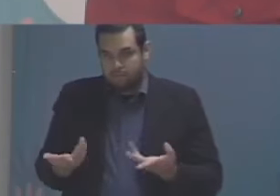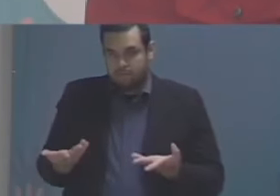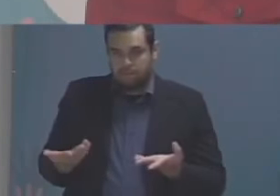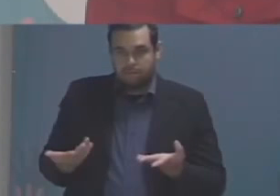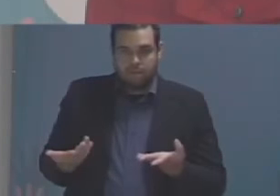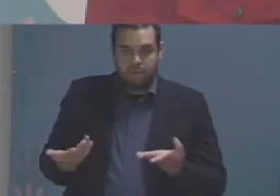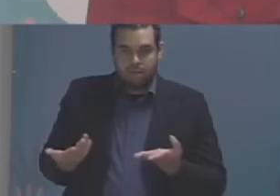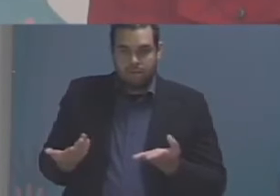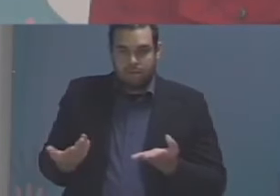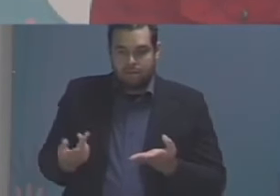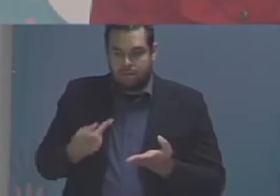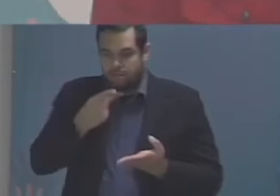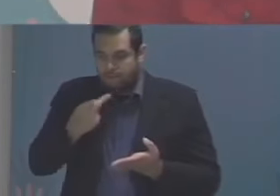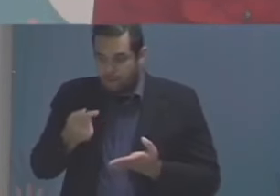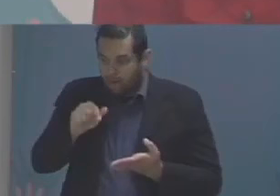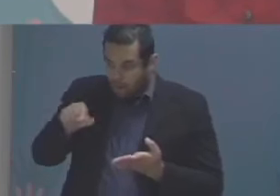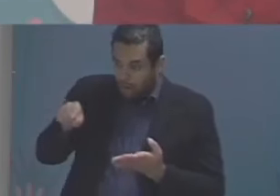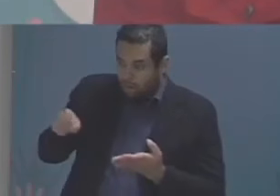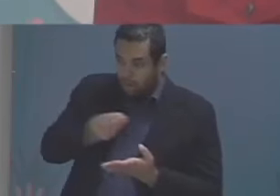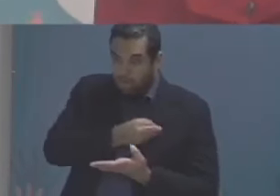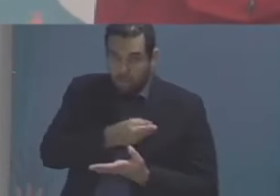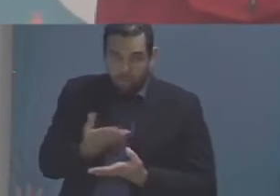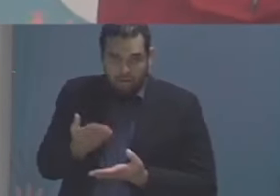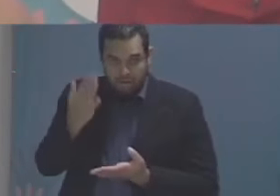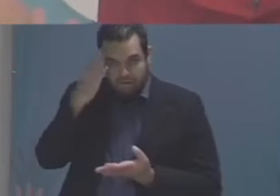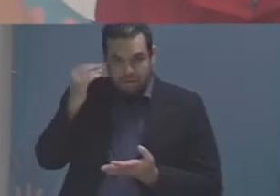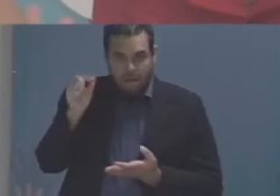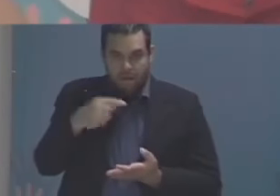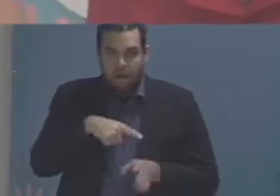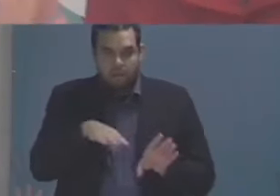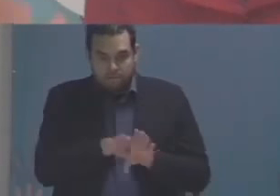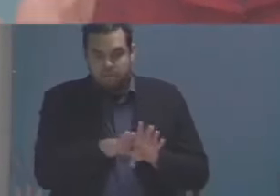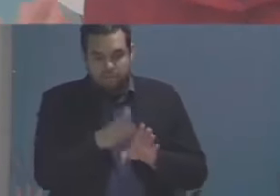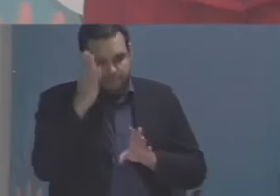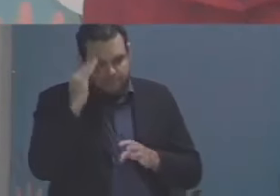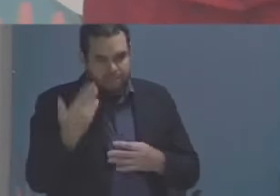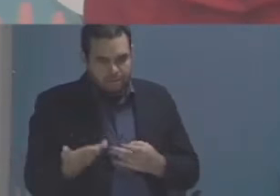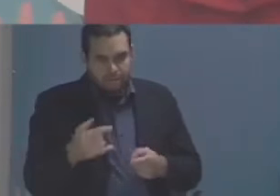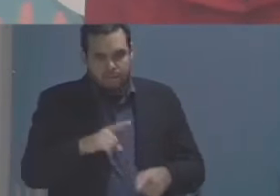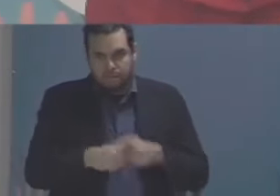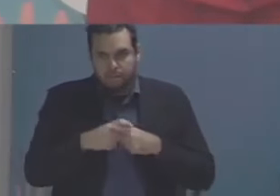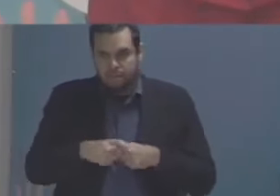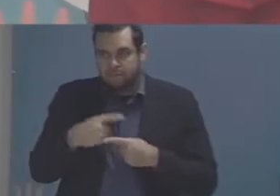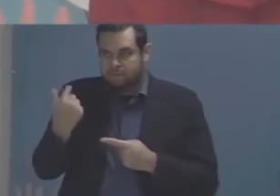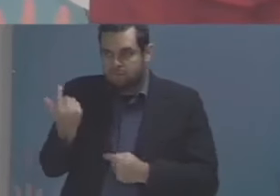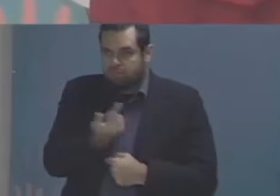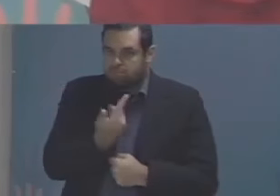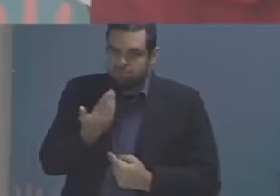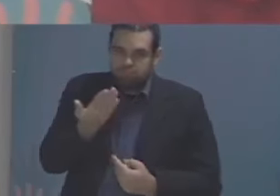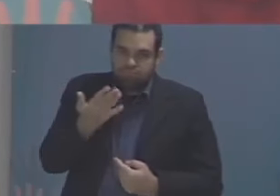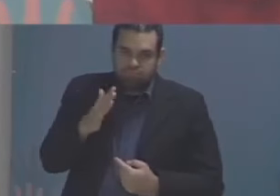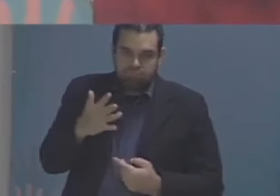de dizer que o que ele sabe, eu também sei, portanto, talvez a gente tenha